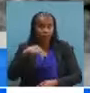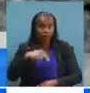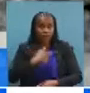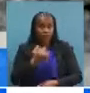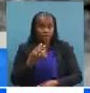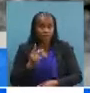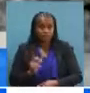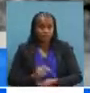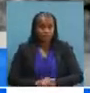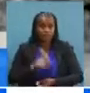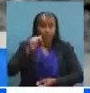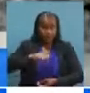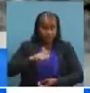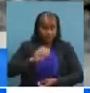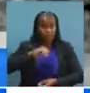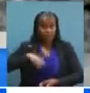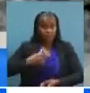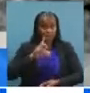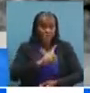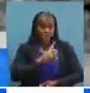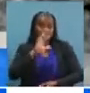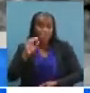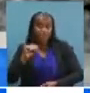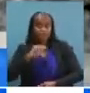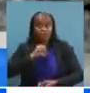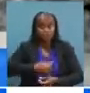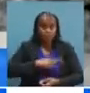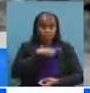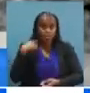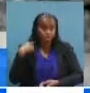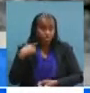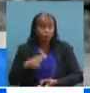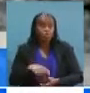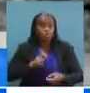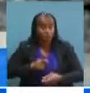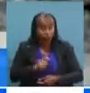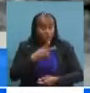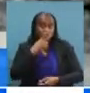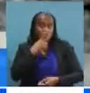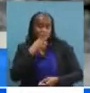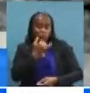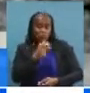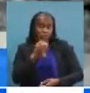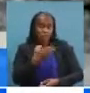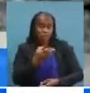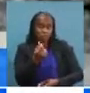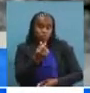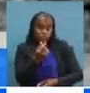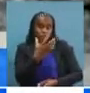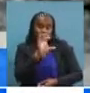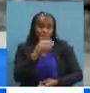e aqui é em cabo verde seis em cada dez mortes são provocadas pelo tabaco que em 2007 custou ao país